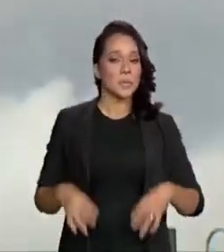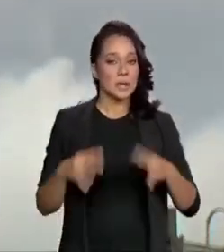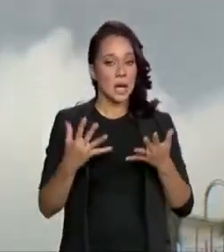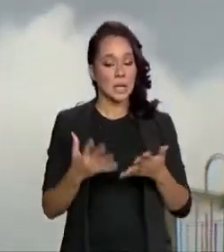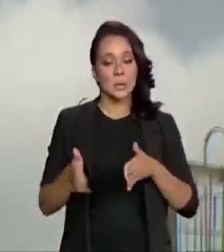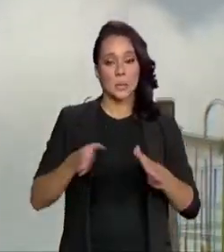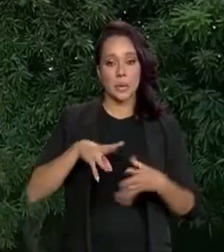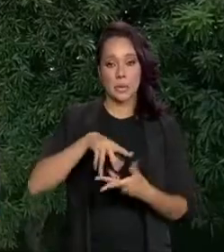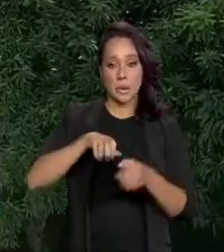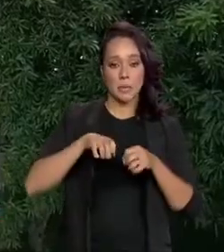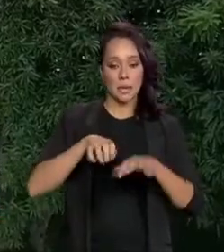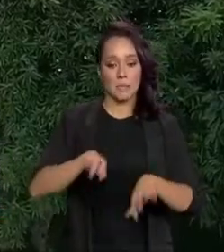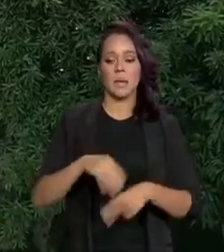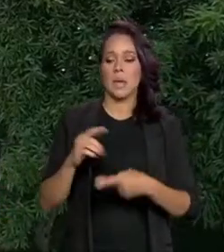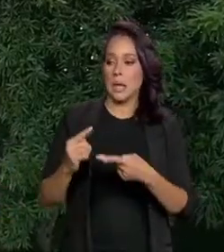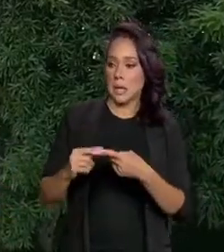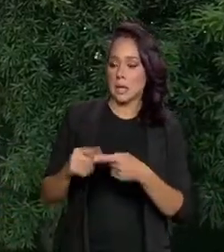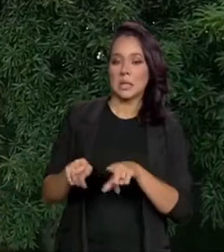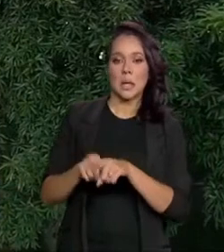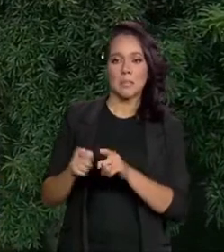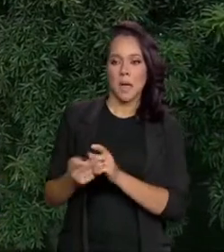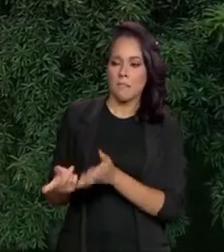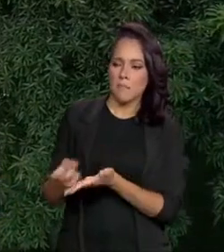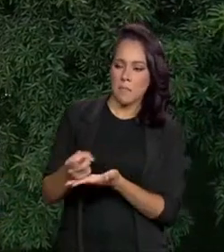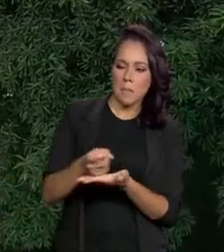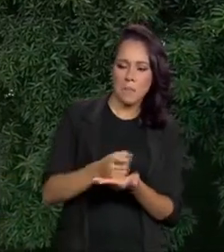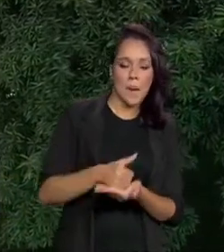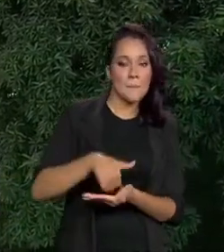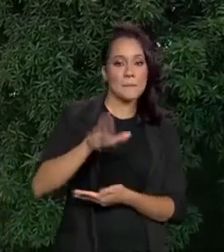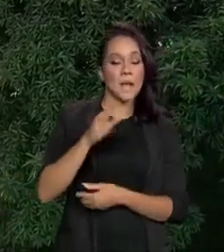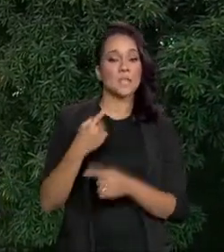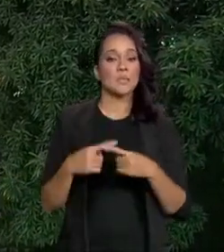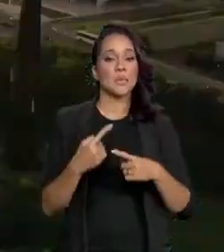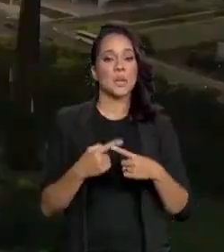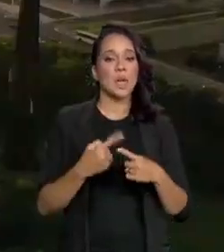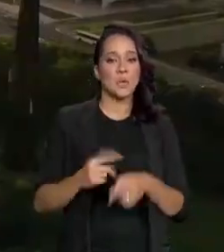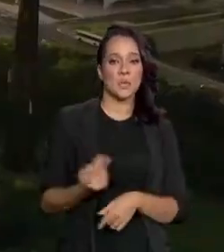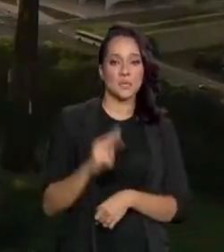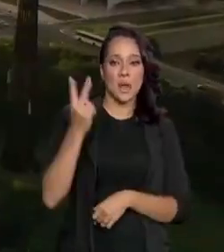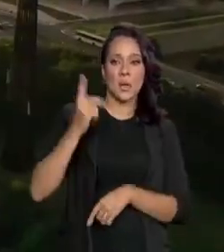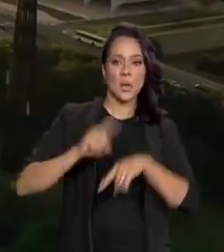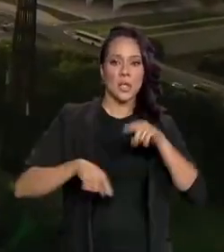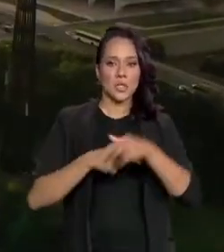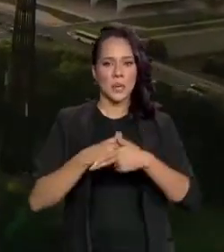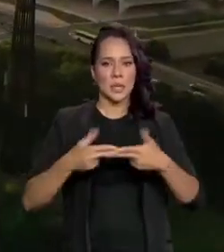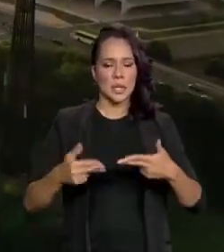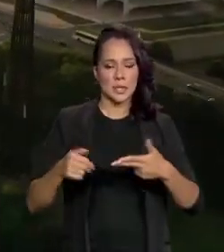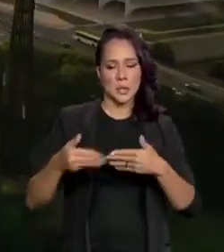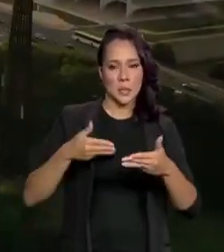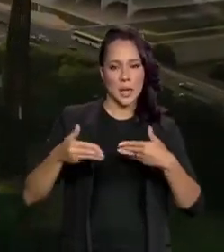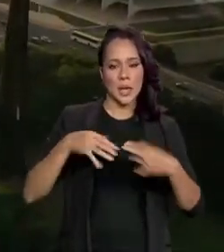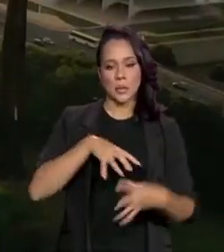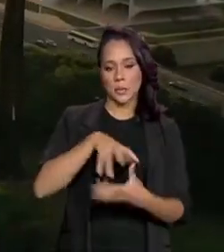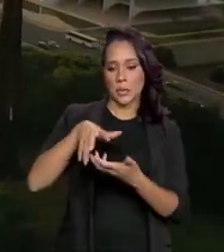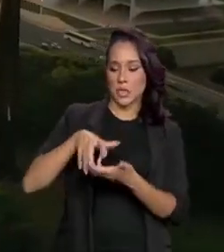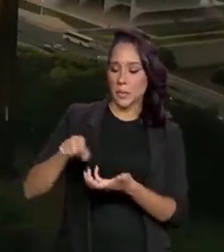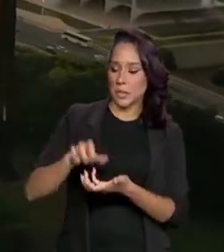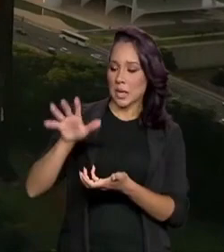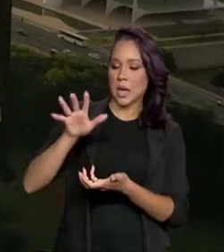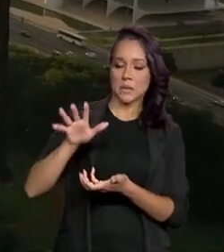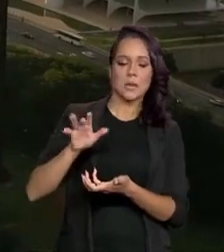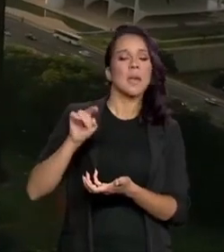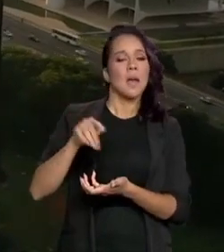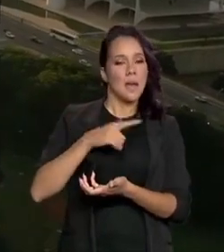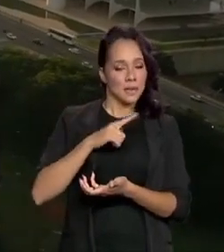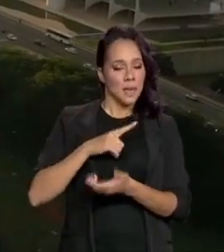com a pandemia e o aumento da receita devido à elevação dos preços de matérias-primas no mercado mundial estão